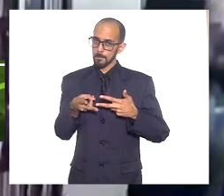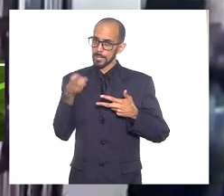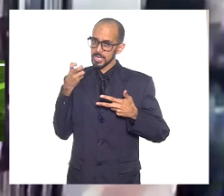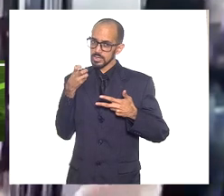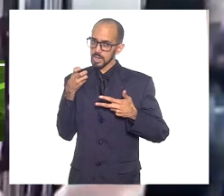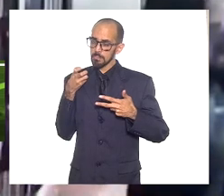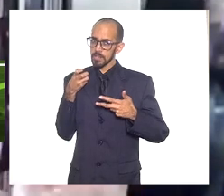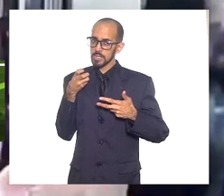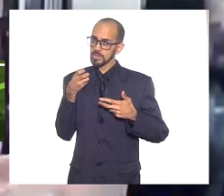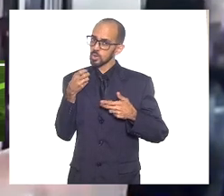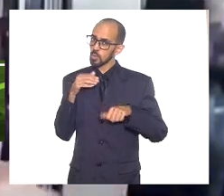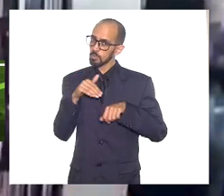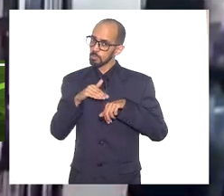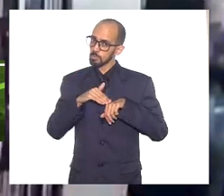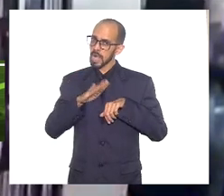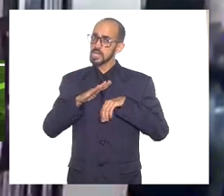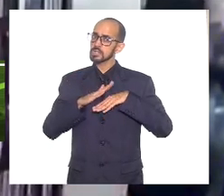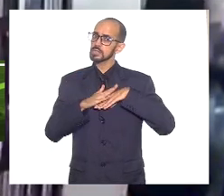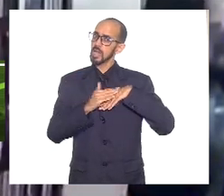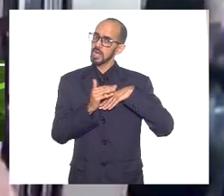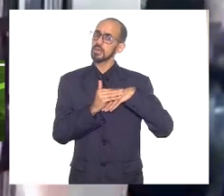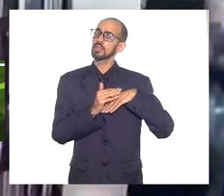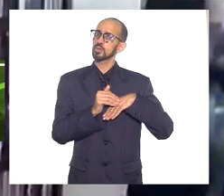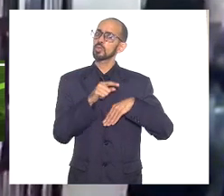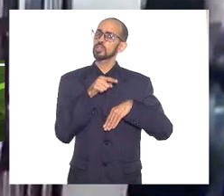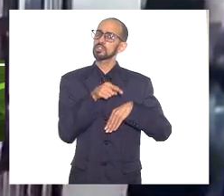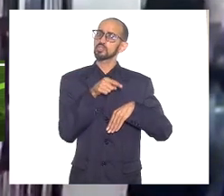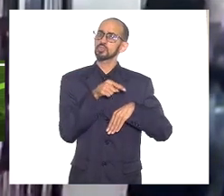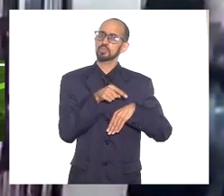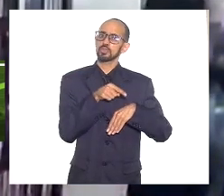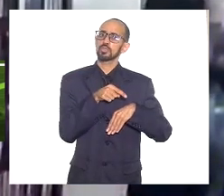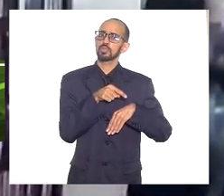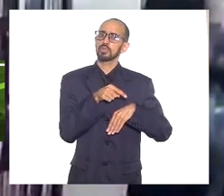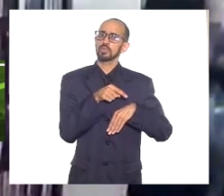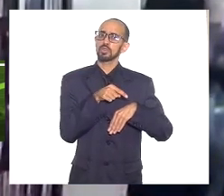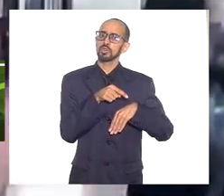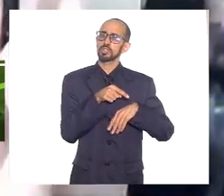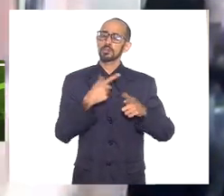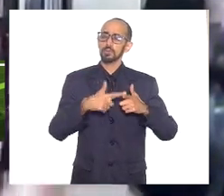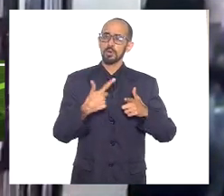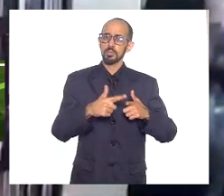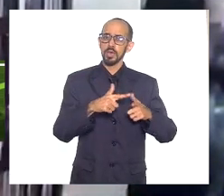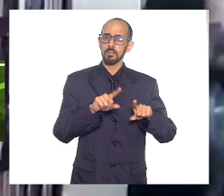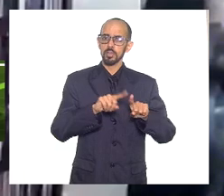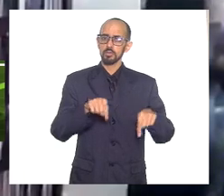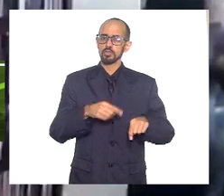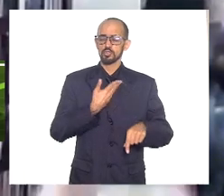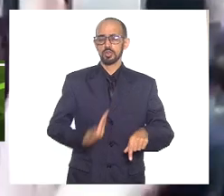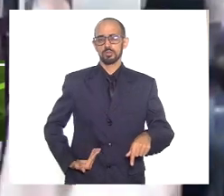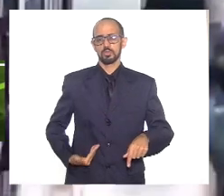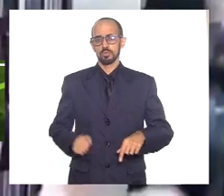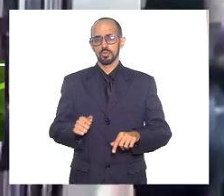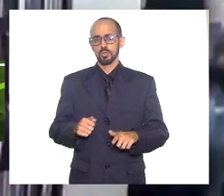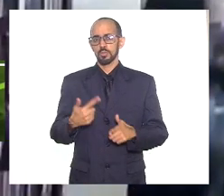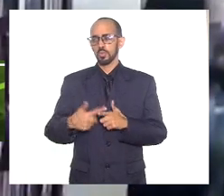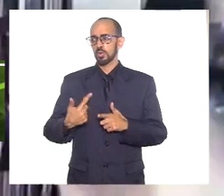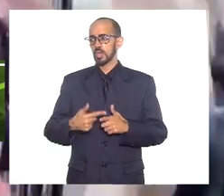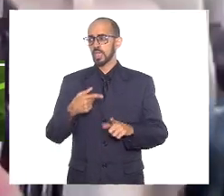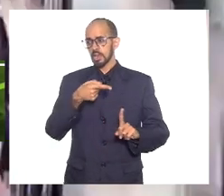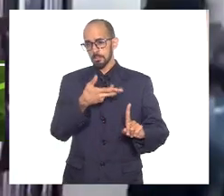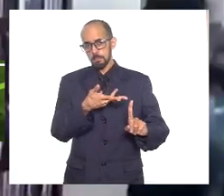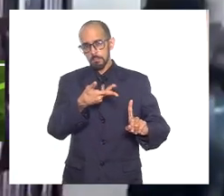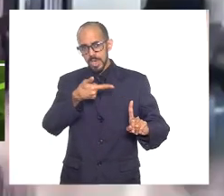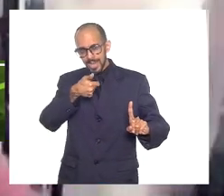mais zelo, não é? Exatamente para essa situação do servidor público. Esse servidor público, ele